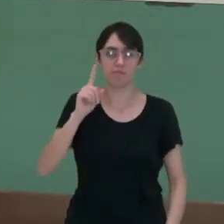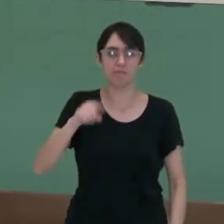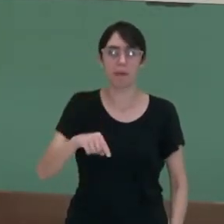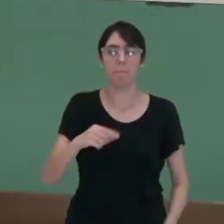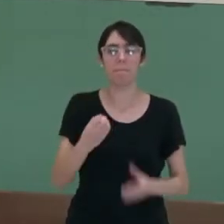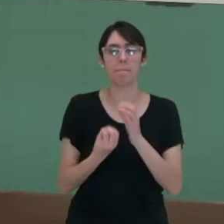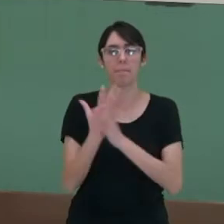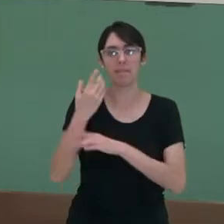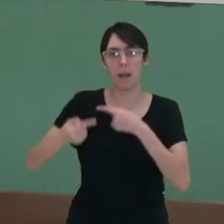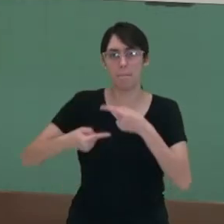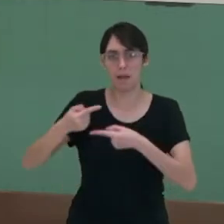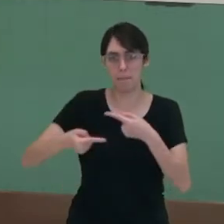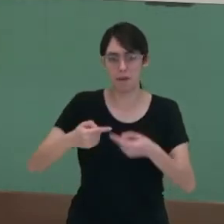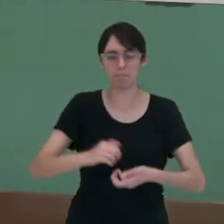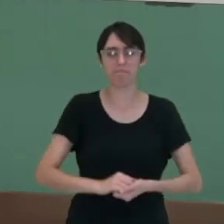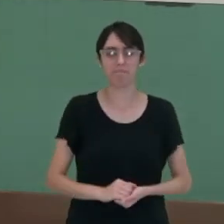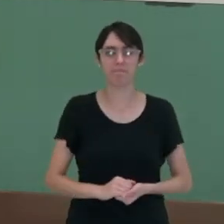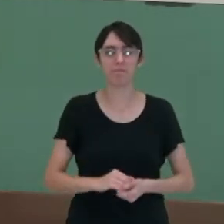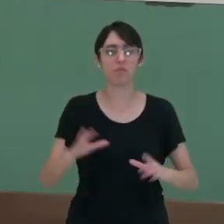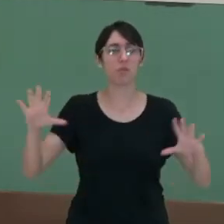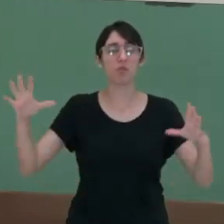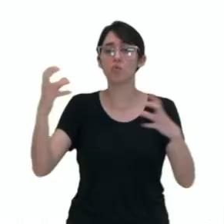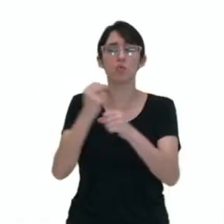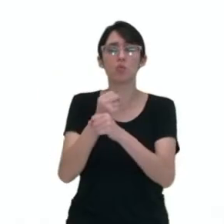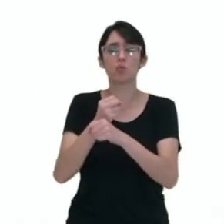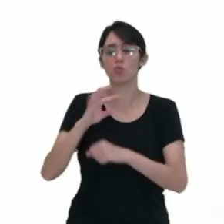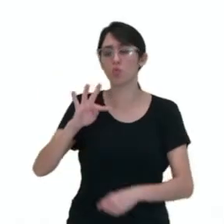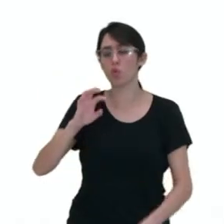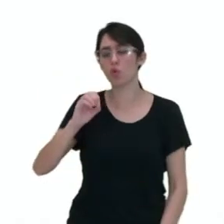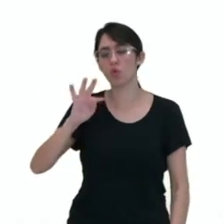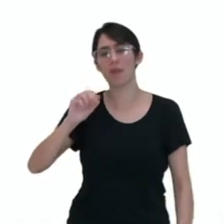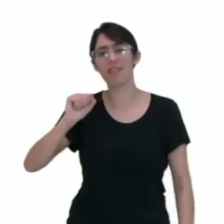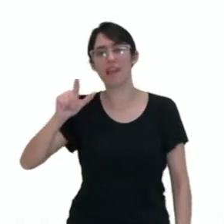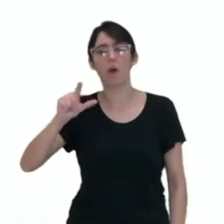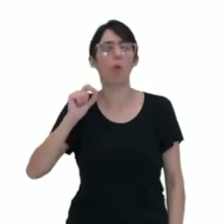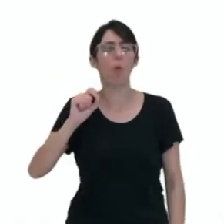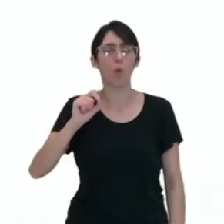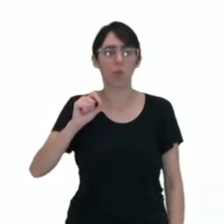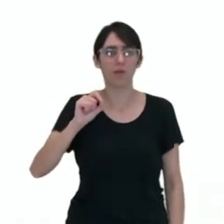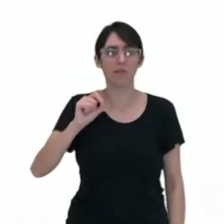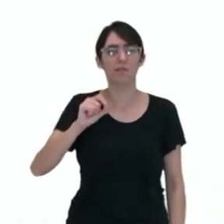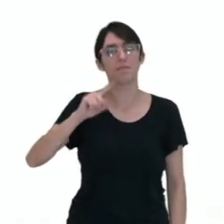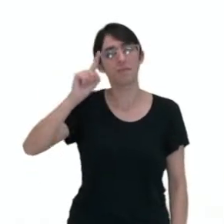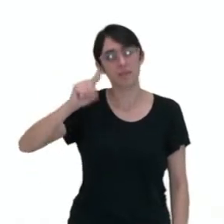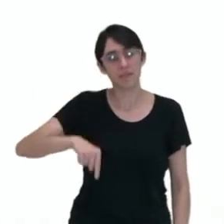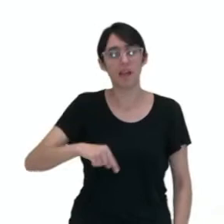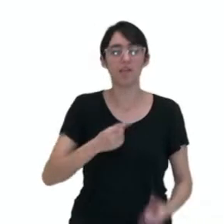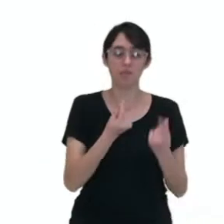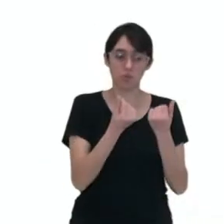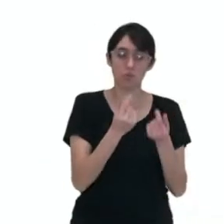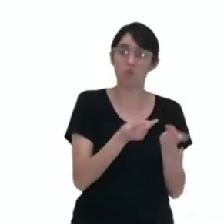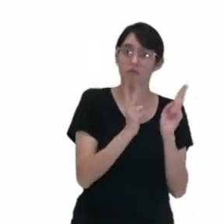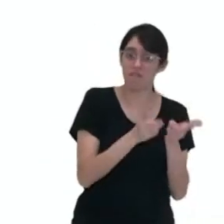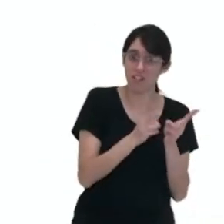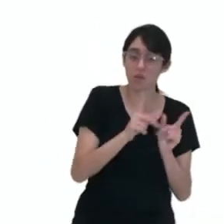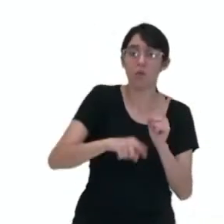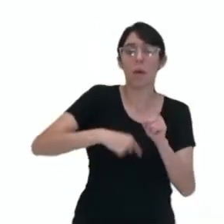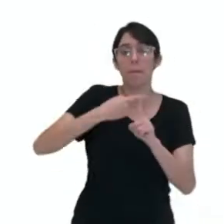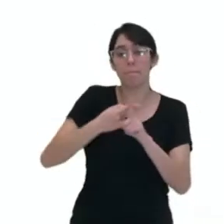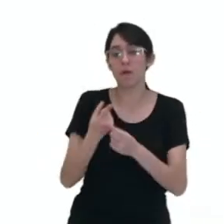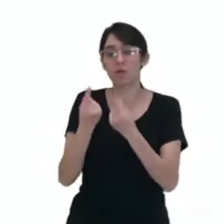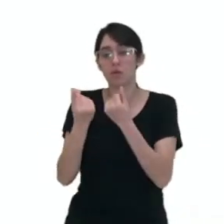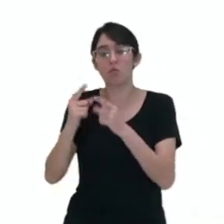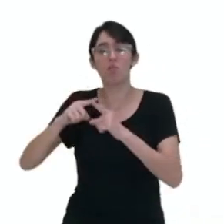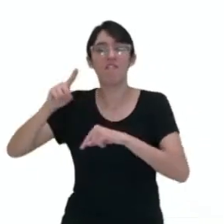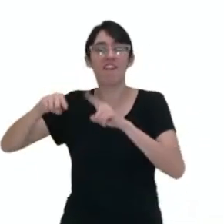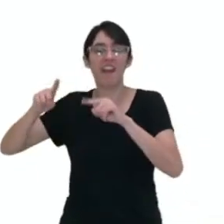matéria-prima. E o custo total vai ser o quê? A soma do custo fixo mais o custo variável